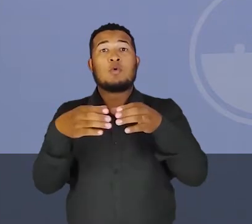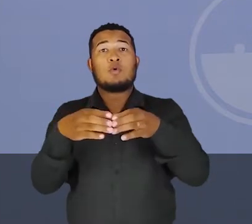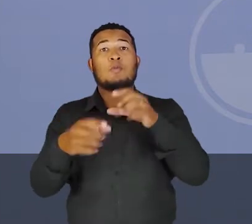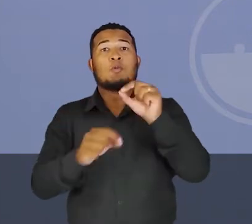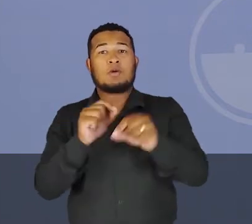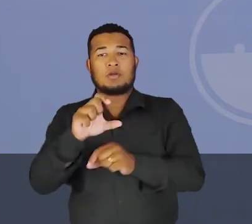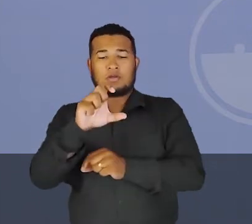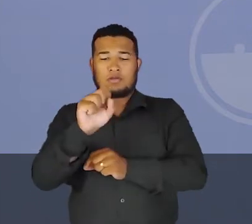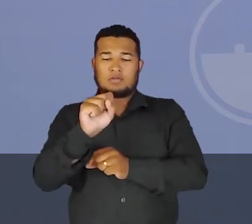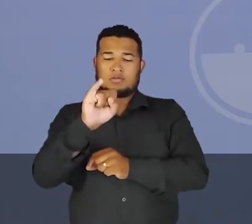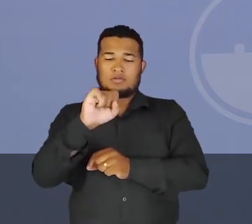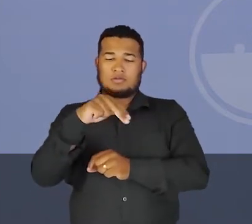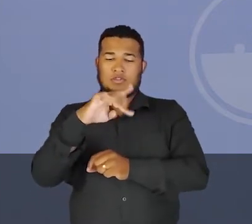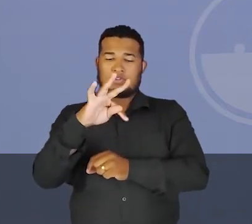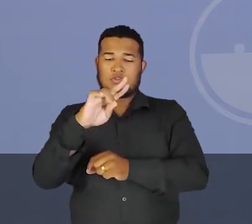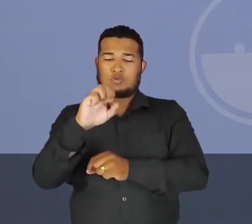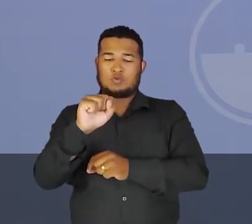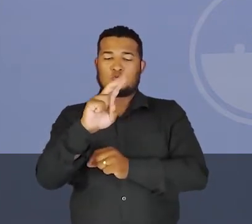grupo Fluxus